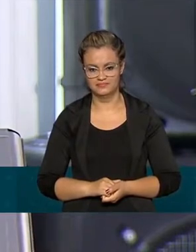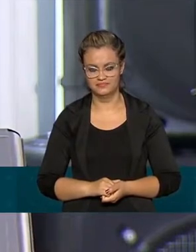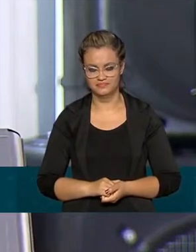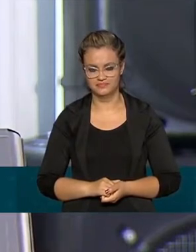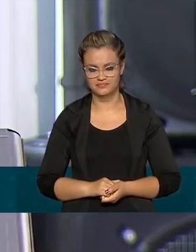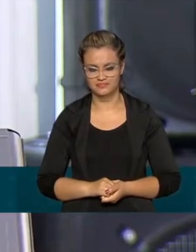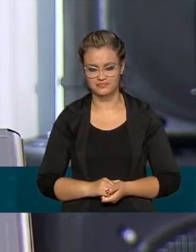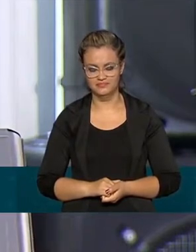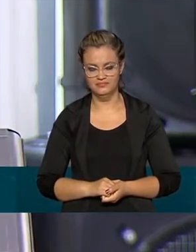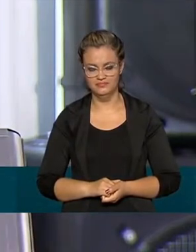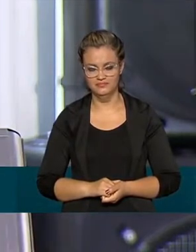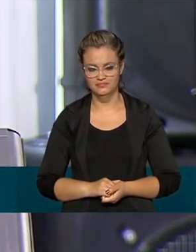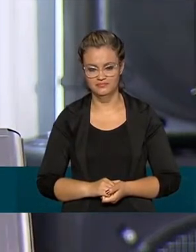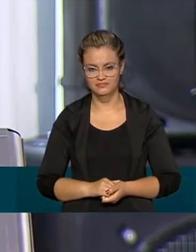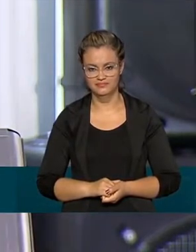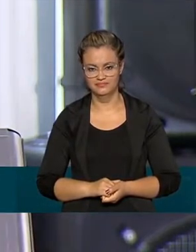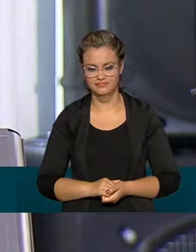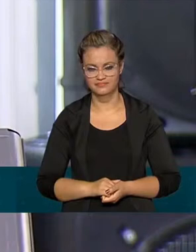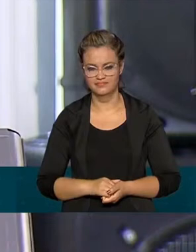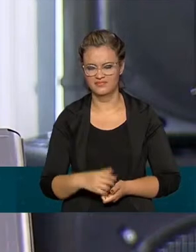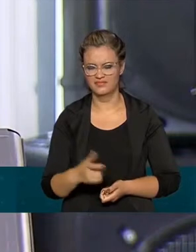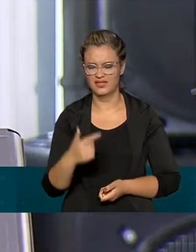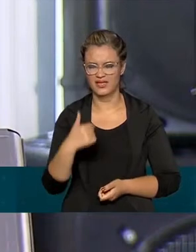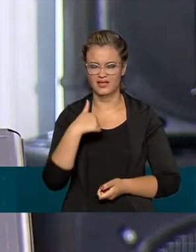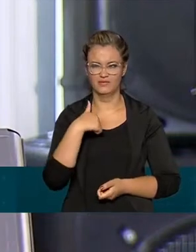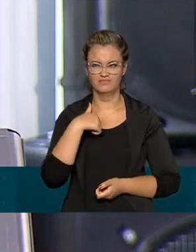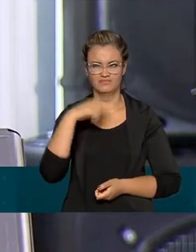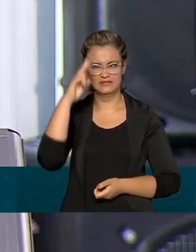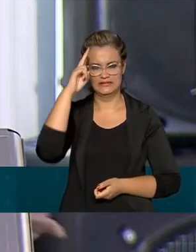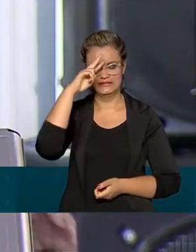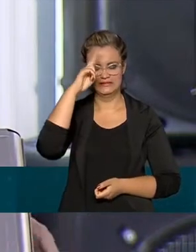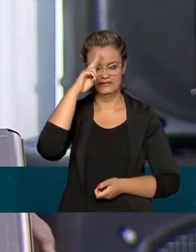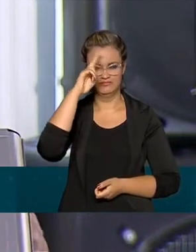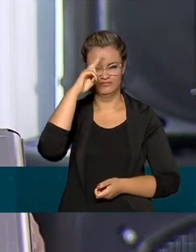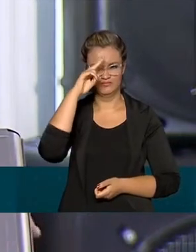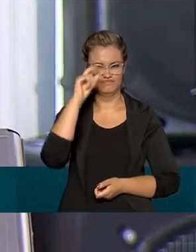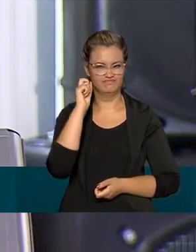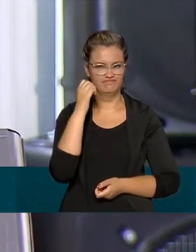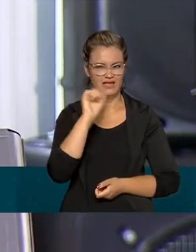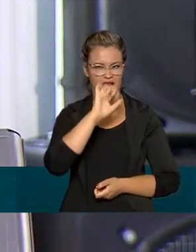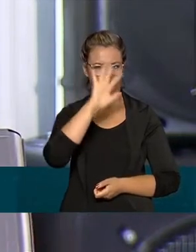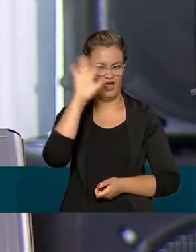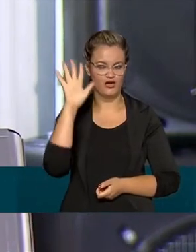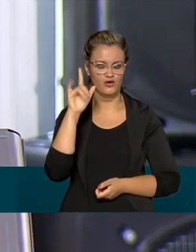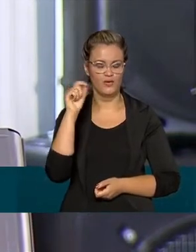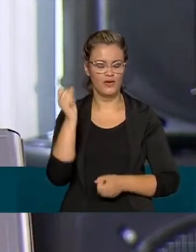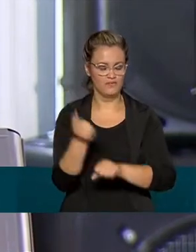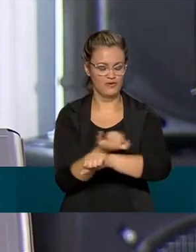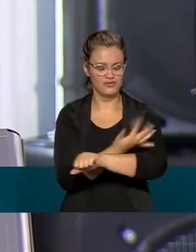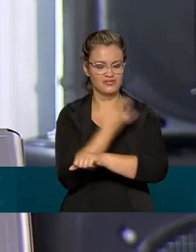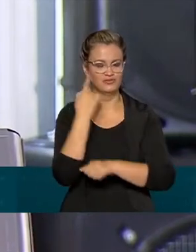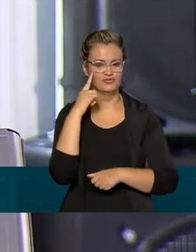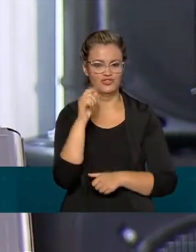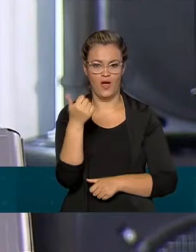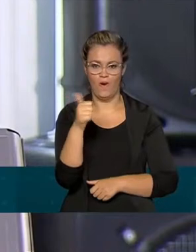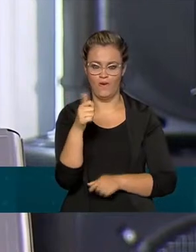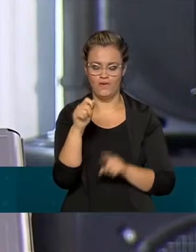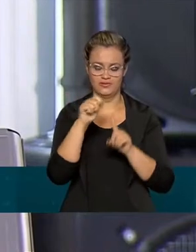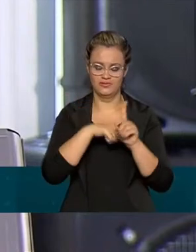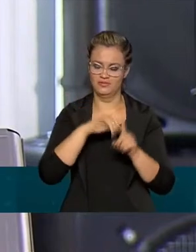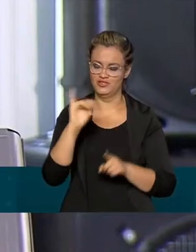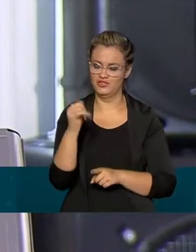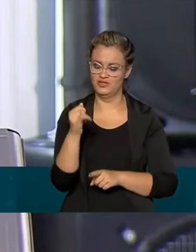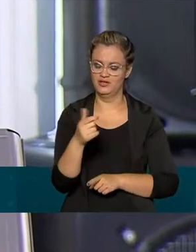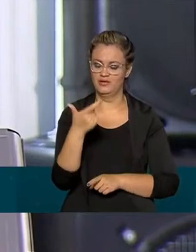ainda permanece bem viva em minha memória a emoção que senti no dia 11